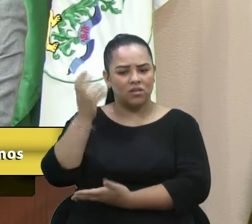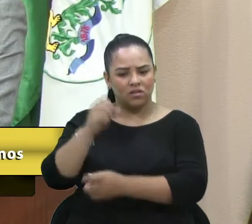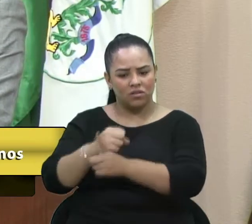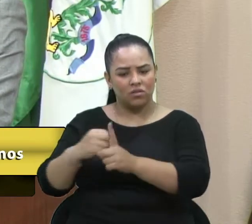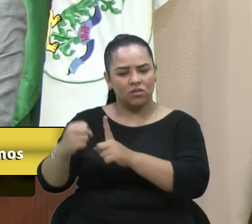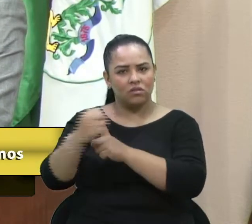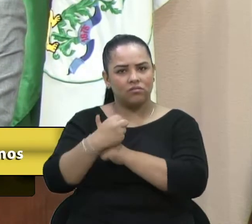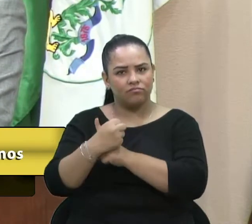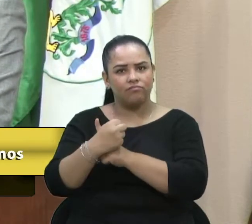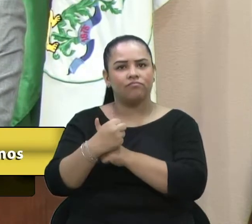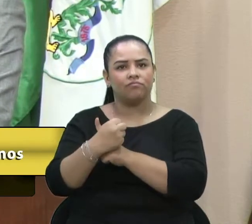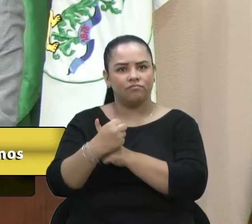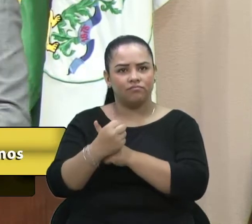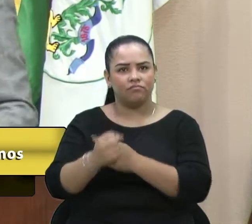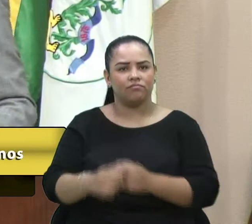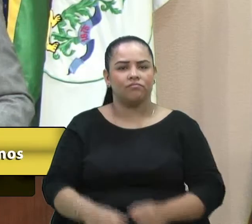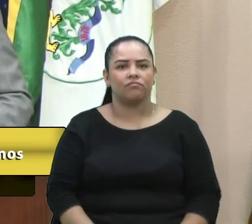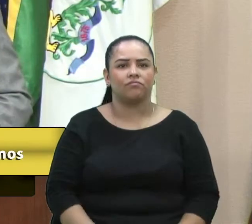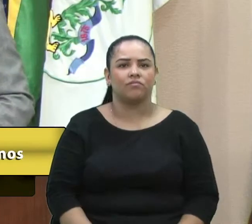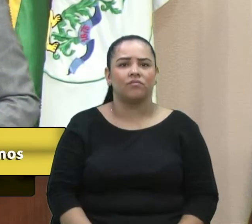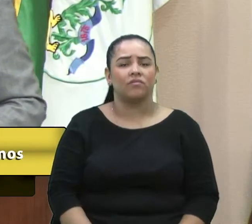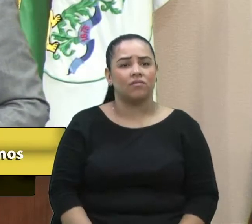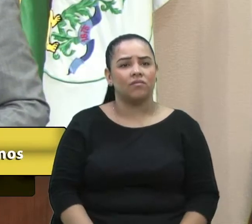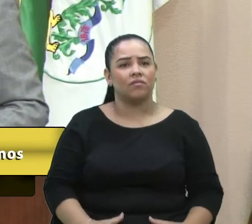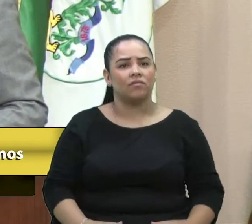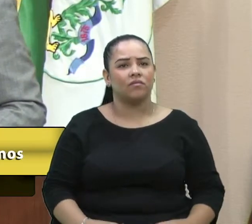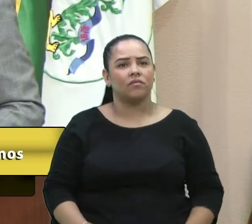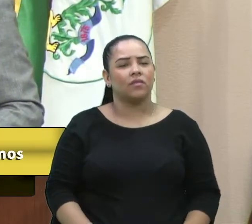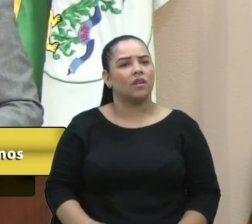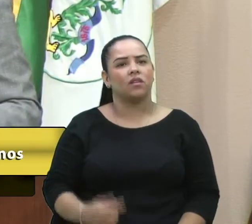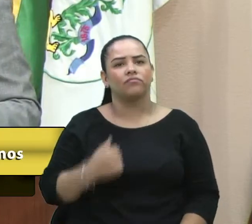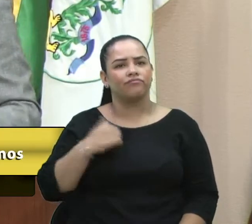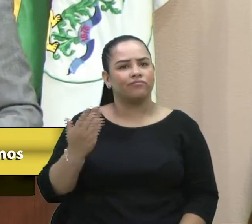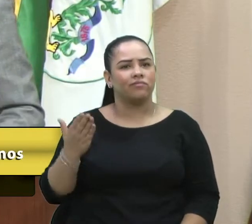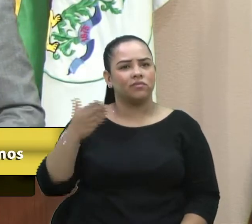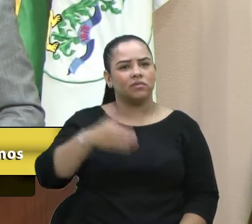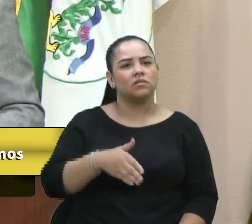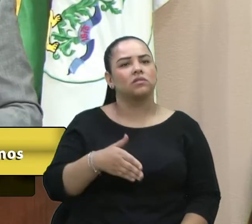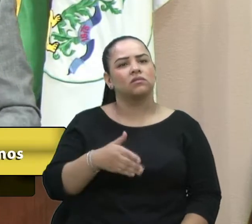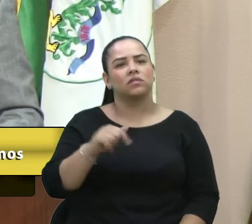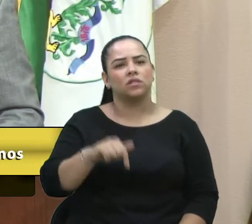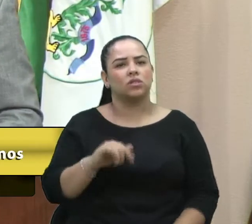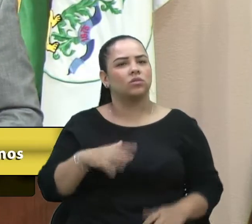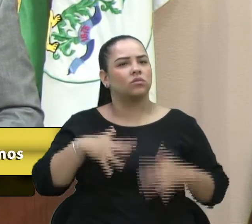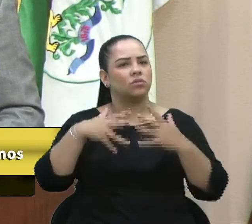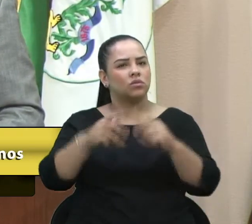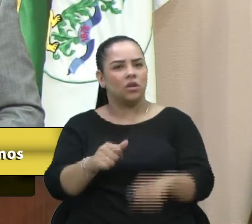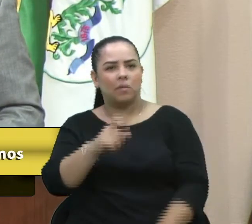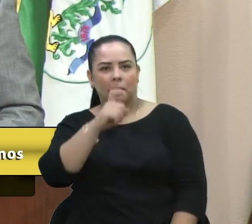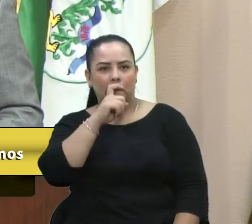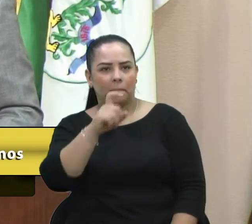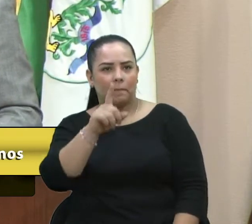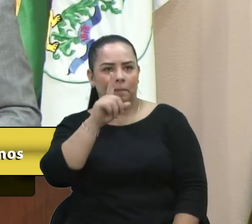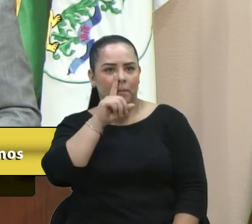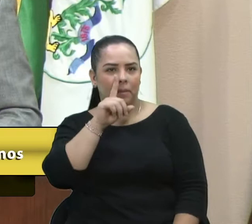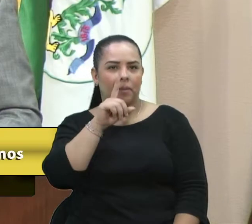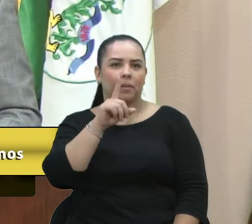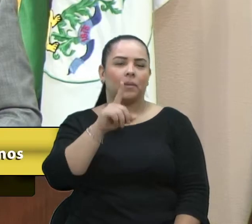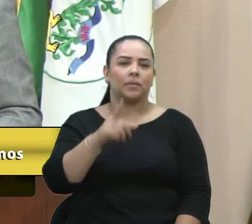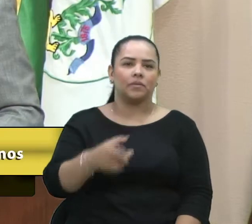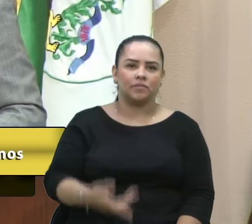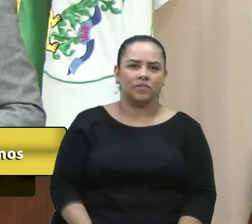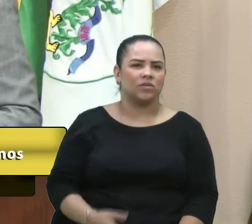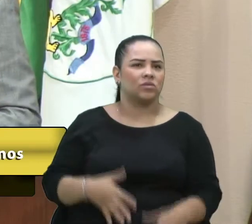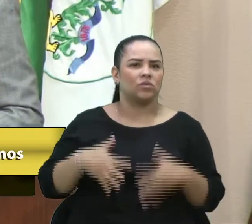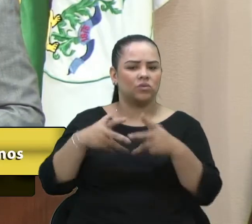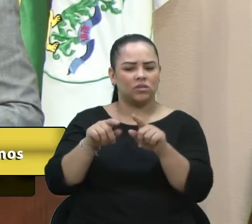sociedade. É uma reflexão que eu trago também a todos os pais, mães, a todas as pessoas